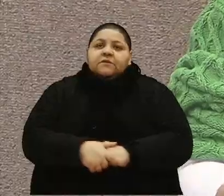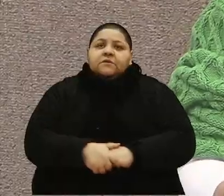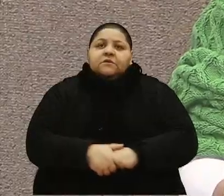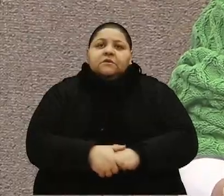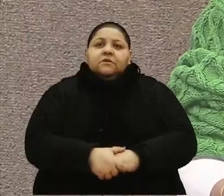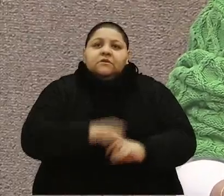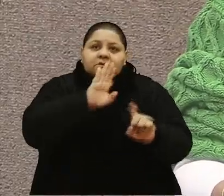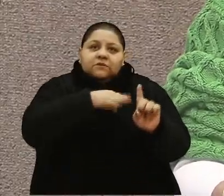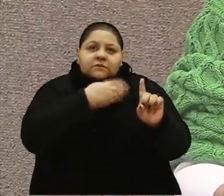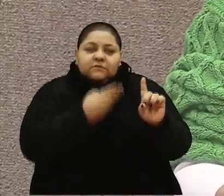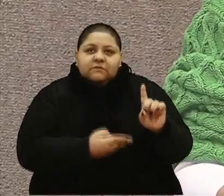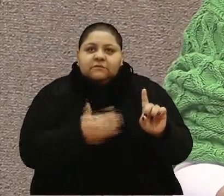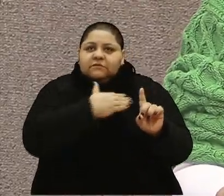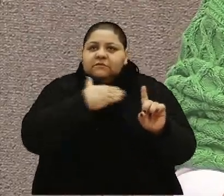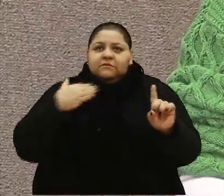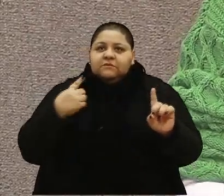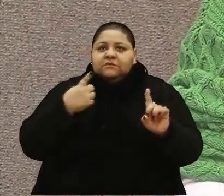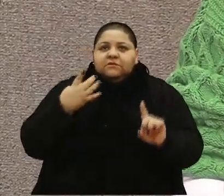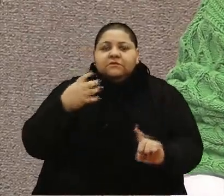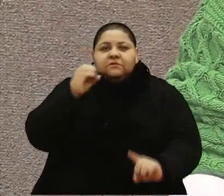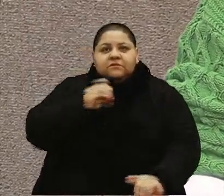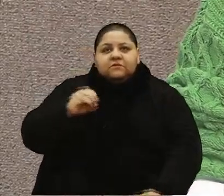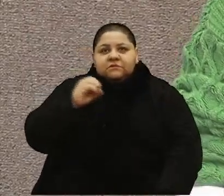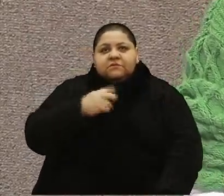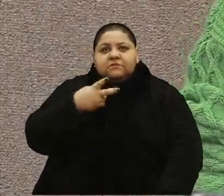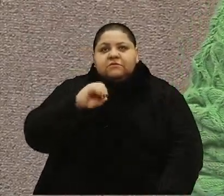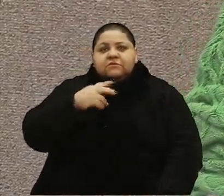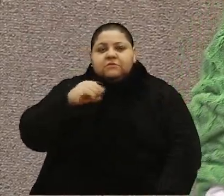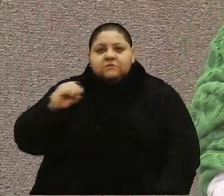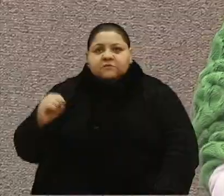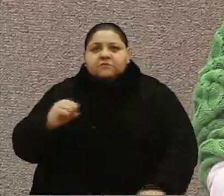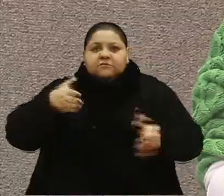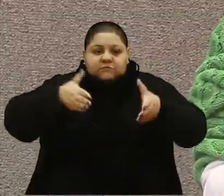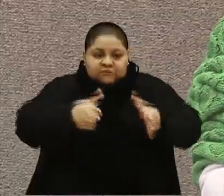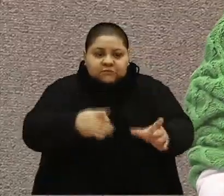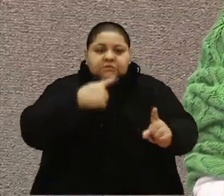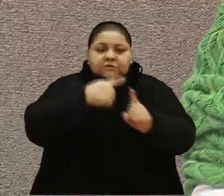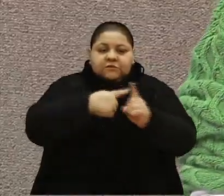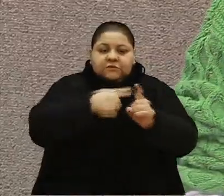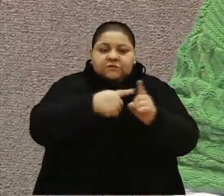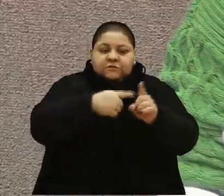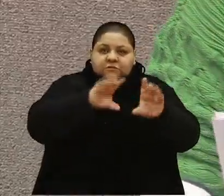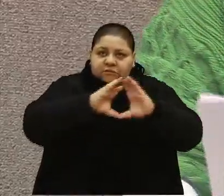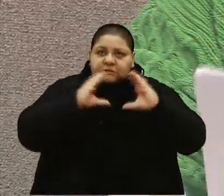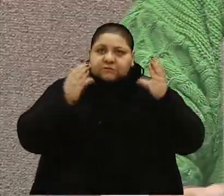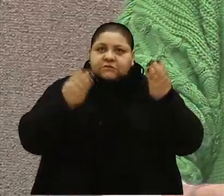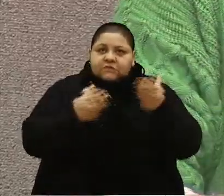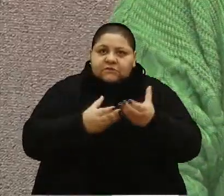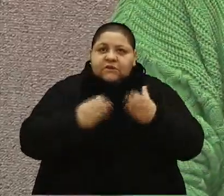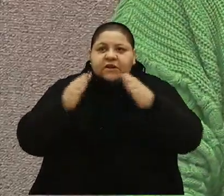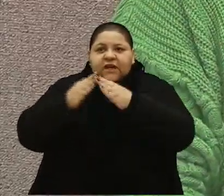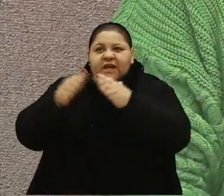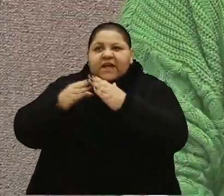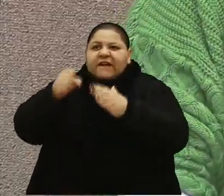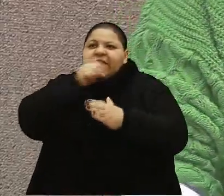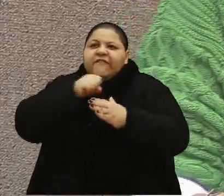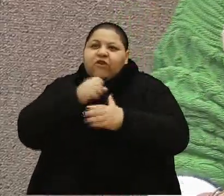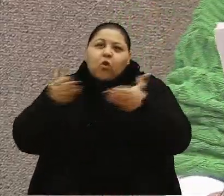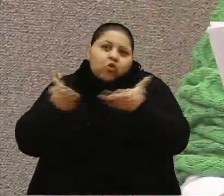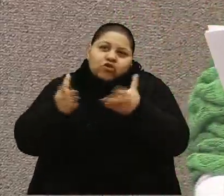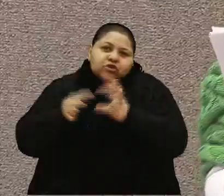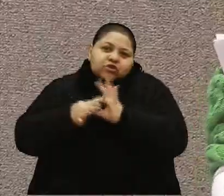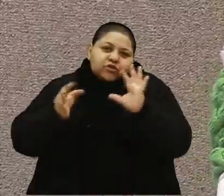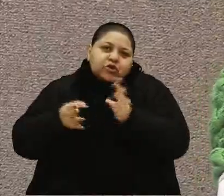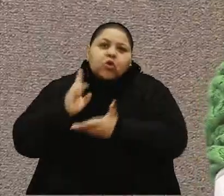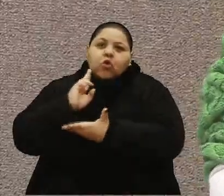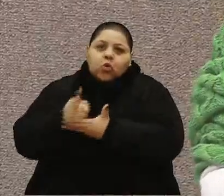Claudino faleceu no dia 14 de outubro de 95, está sepultado no cemitério da comunidade. A antiga casa onde ele viveu, embora desocupada hoje,